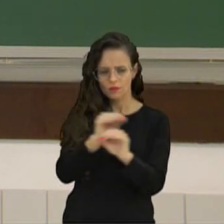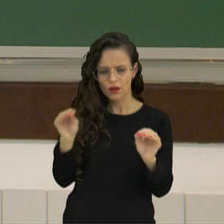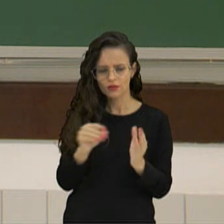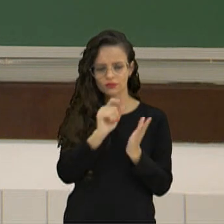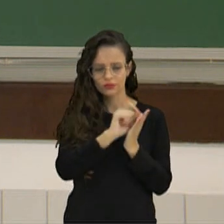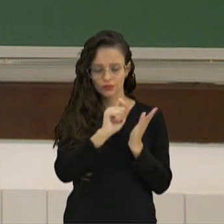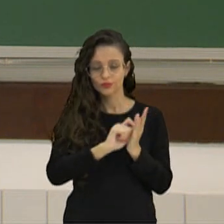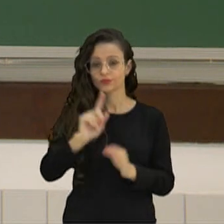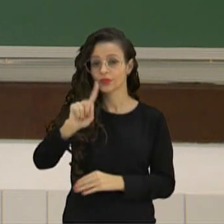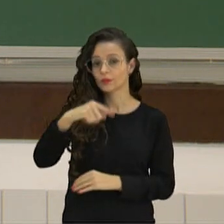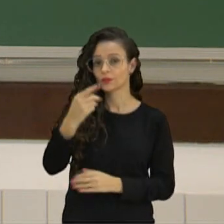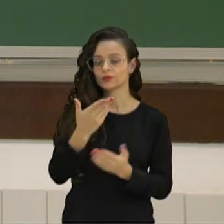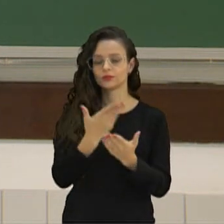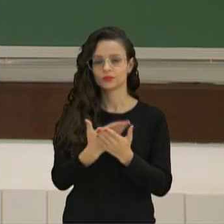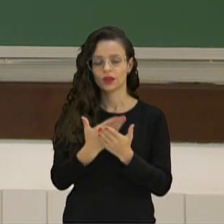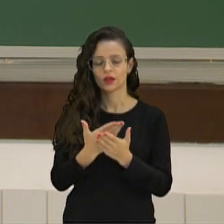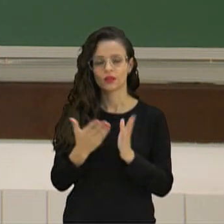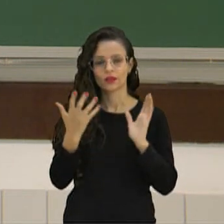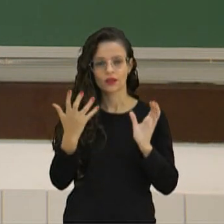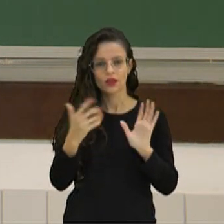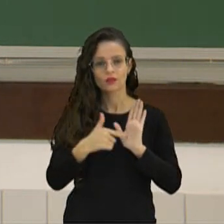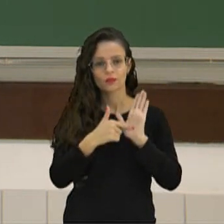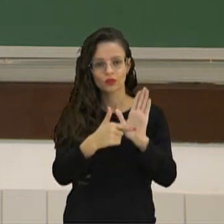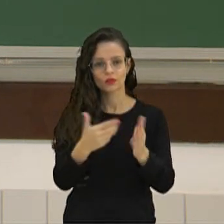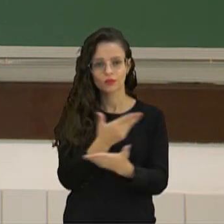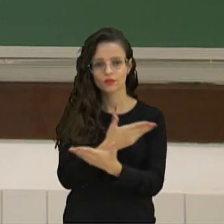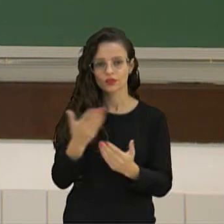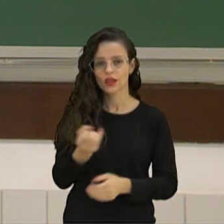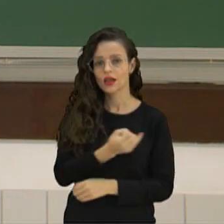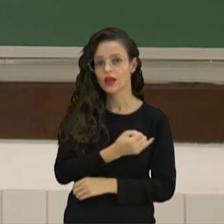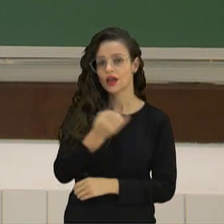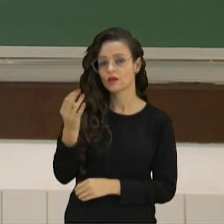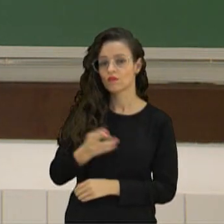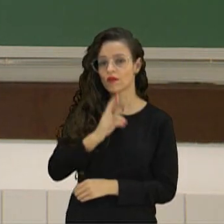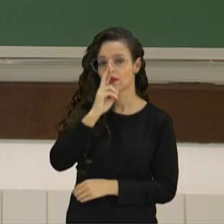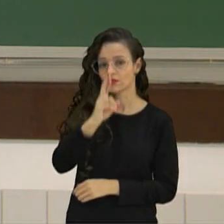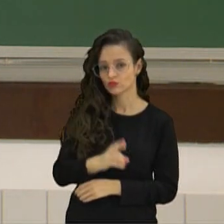Na próxima aula, eu pretendo mostrar para vocês alguns